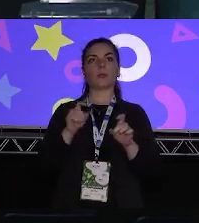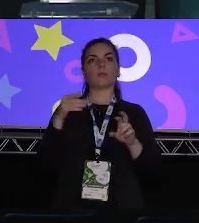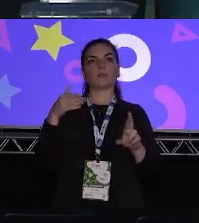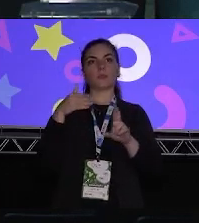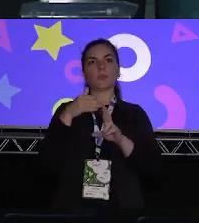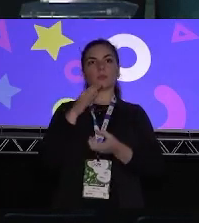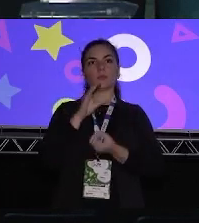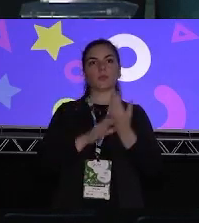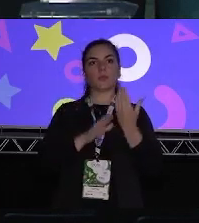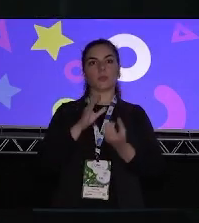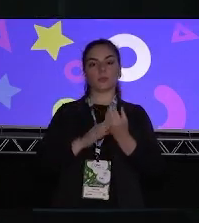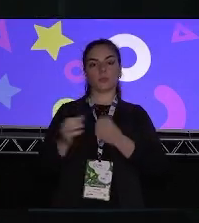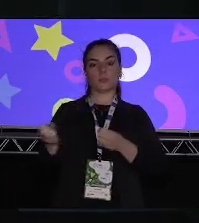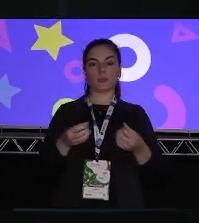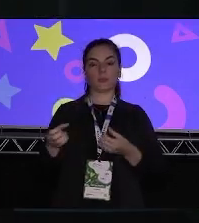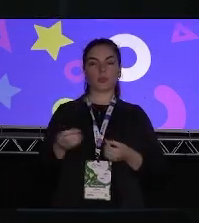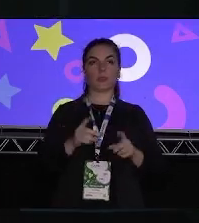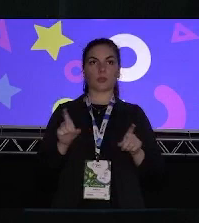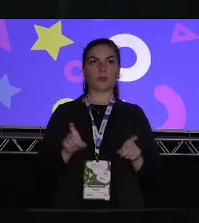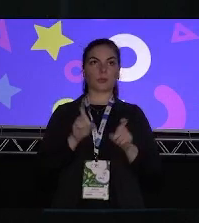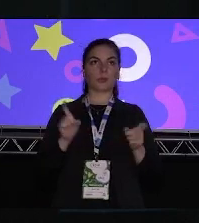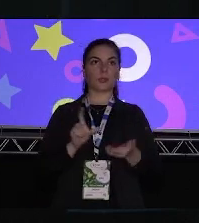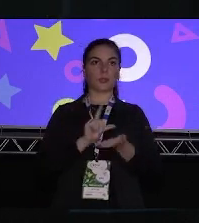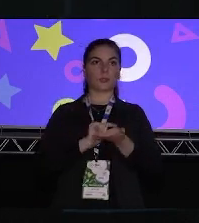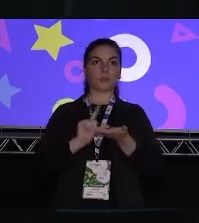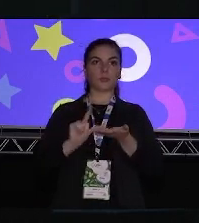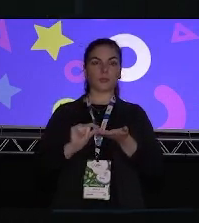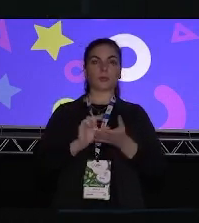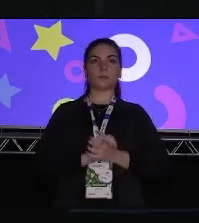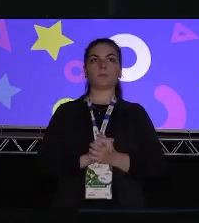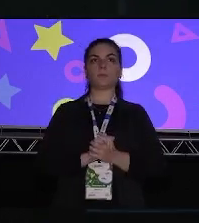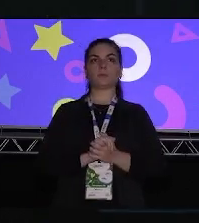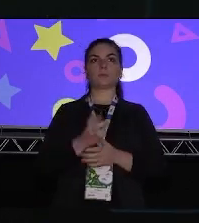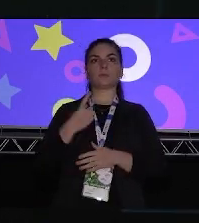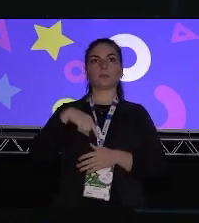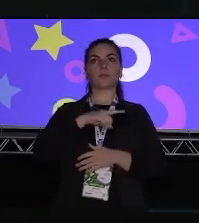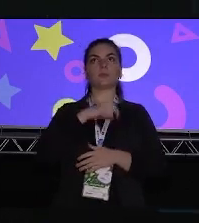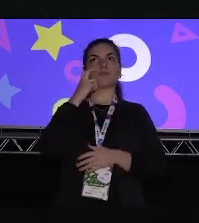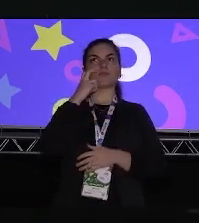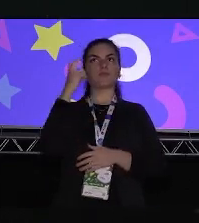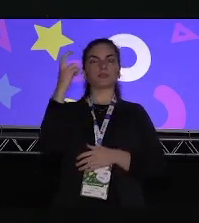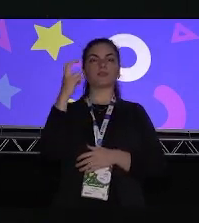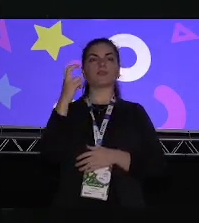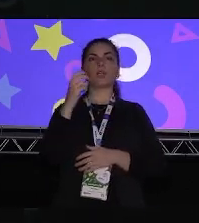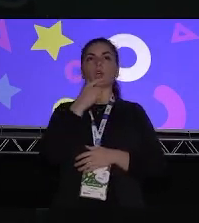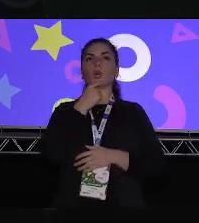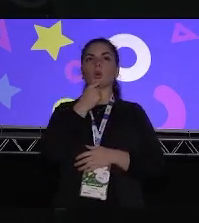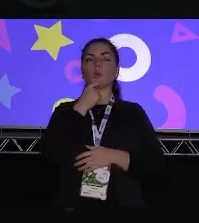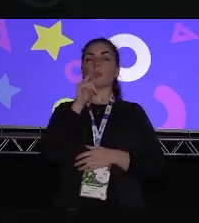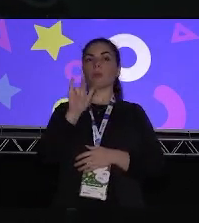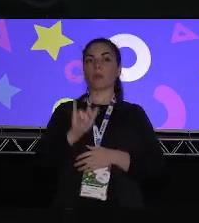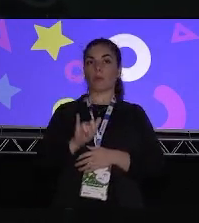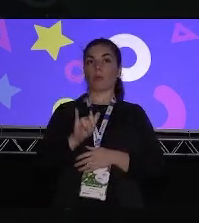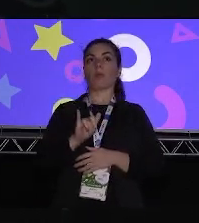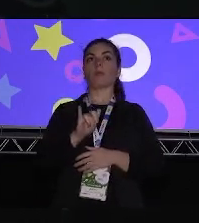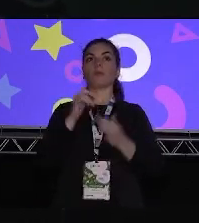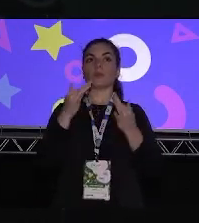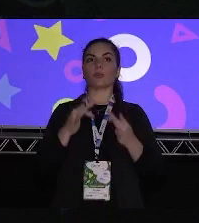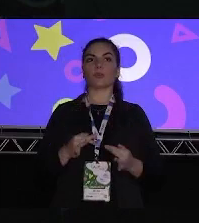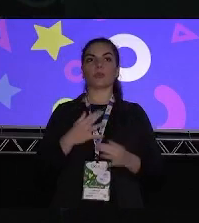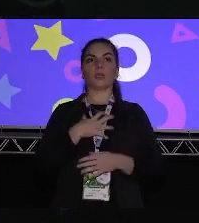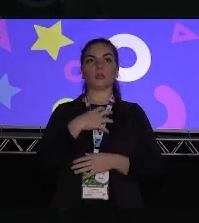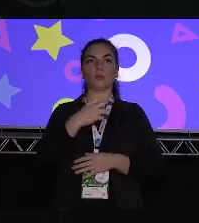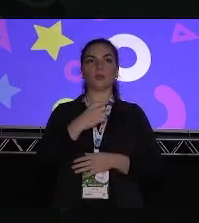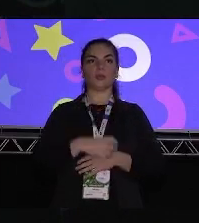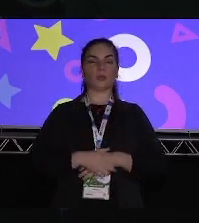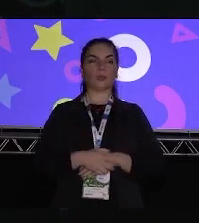a criação dos modernos computadores digitais. Apesar da genialidade, Turing, por ser gay, foi torturado e se